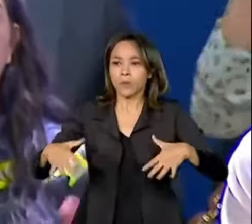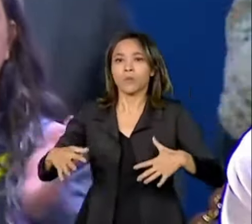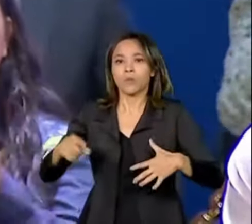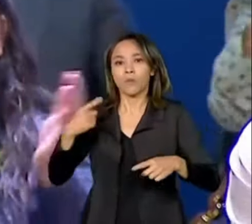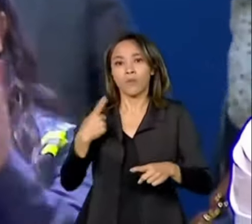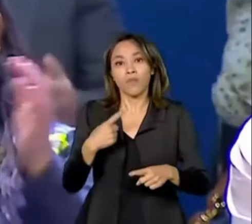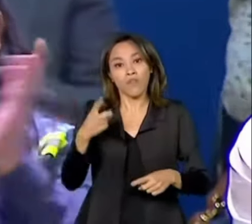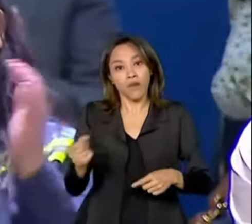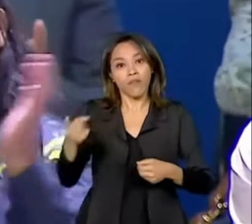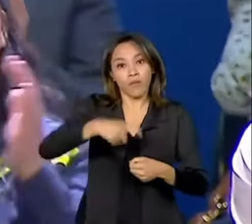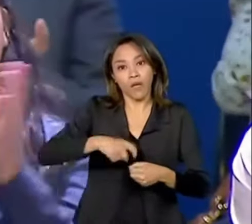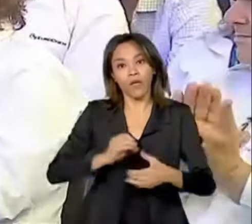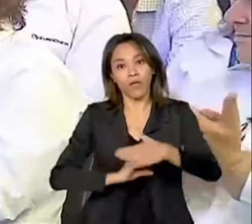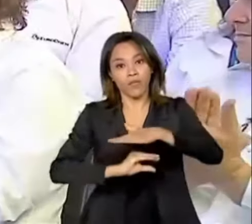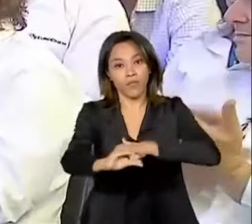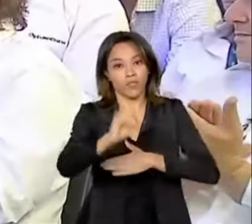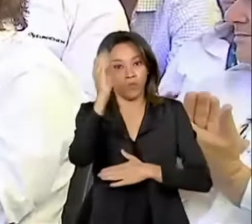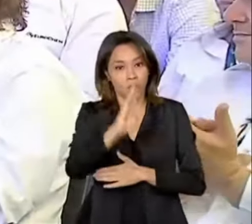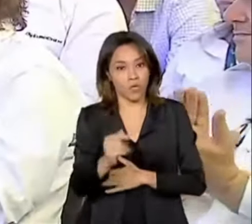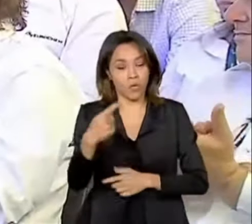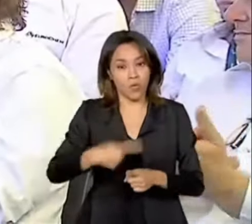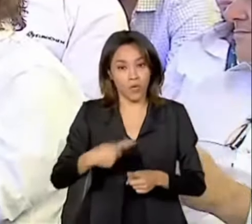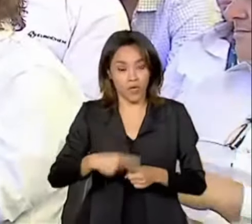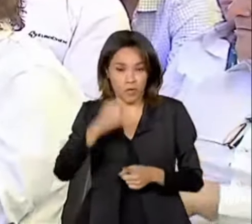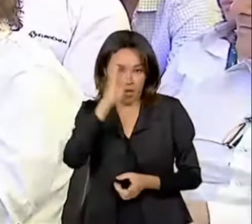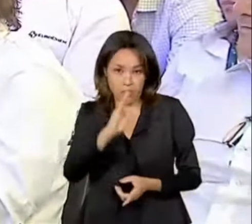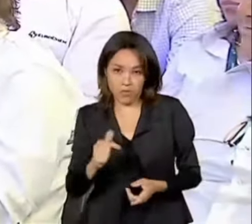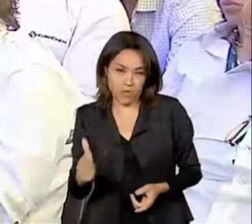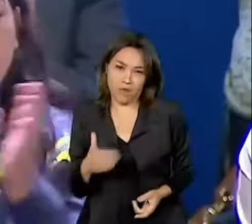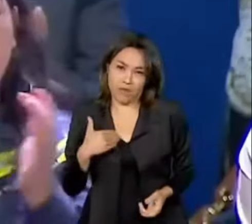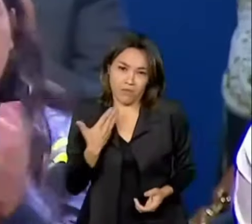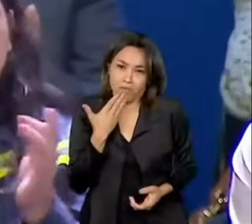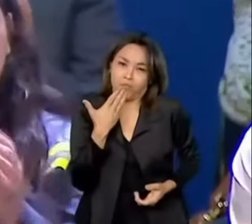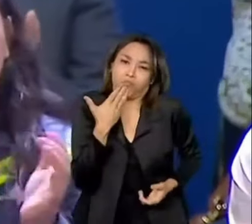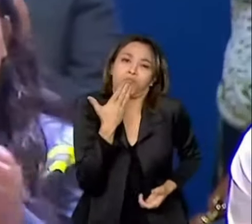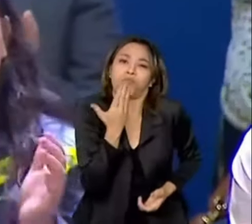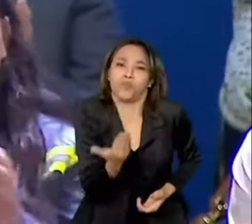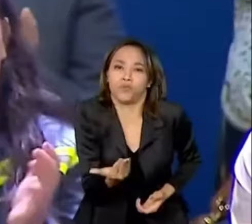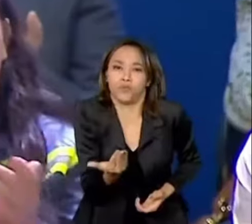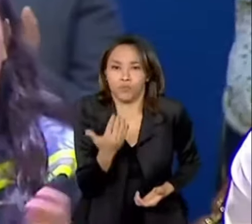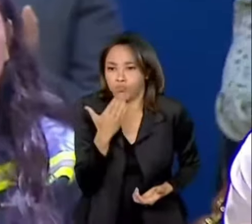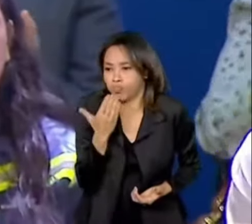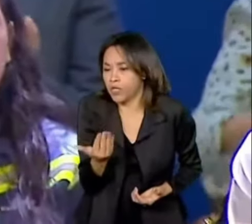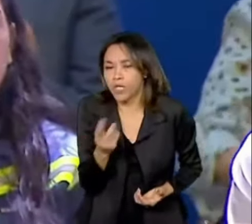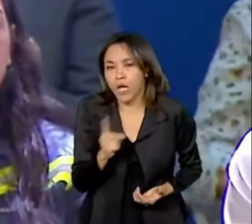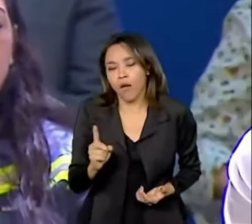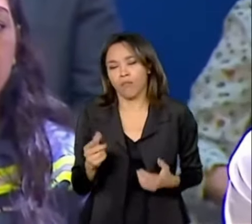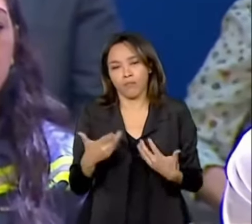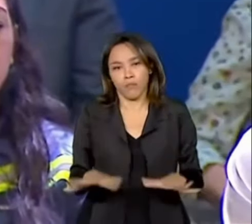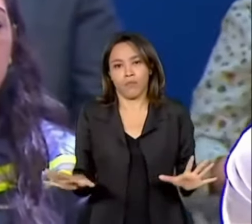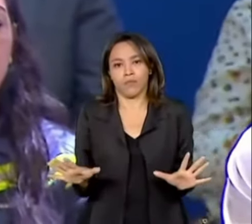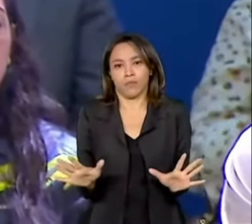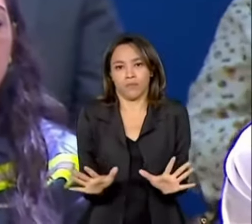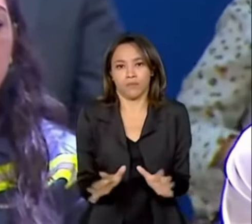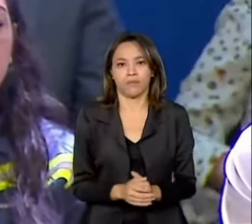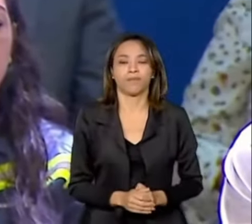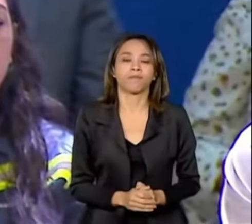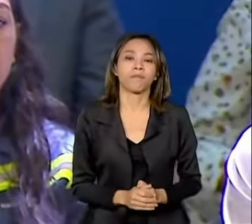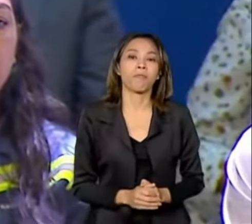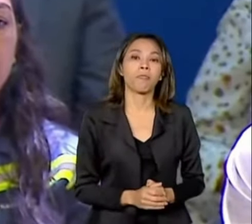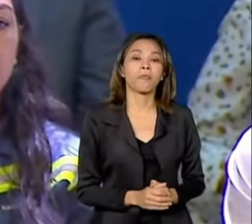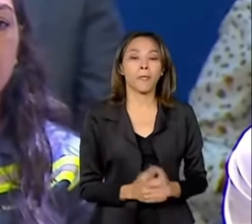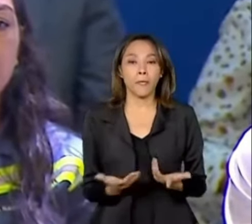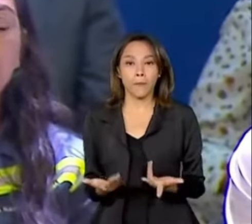Brasil não quer pedir passagem, o Brasil quer vender aquilo que ele produz. Eu